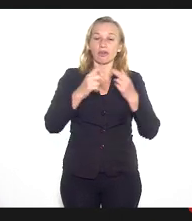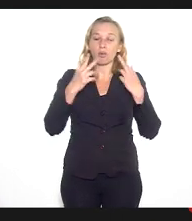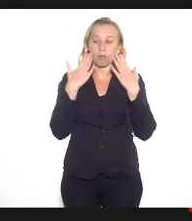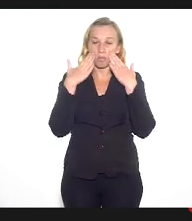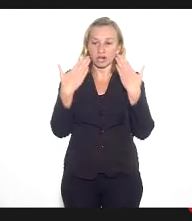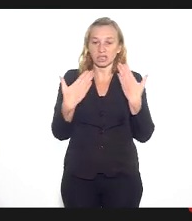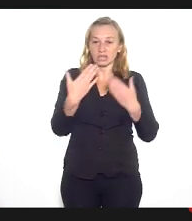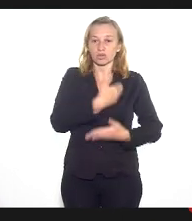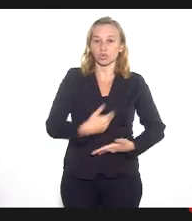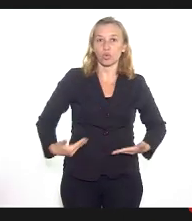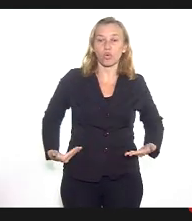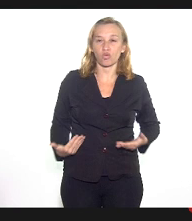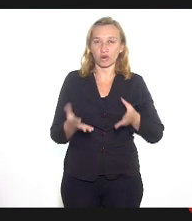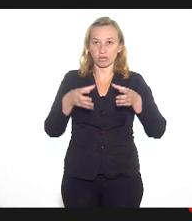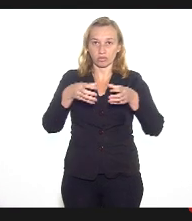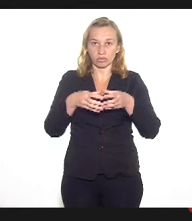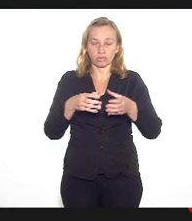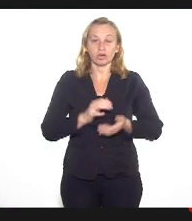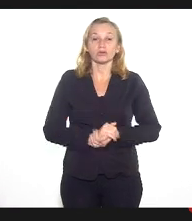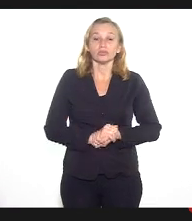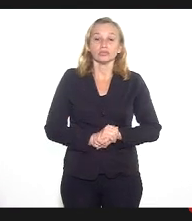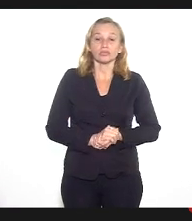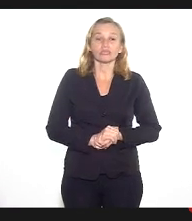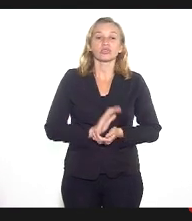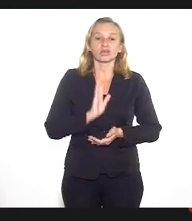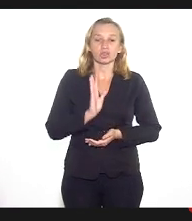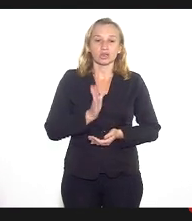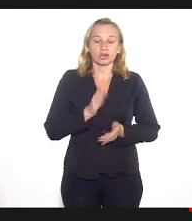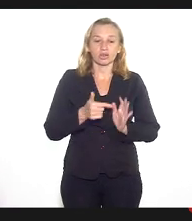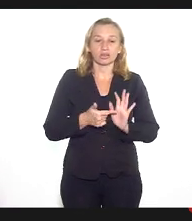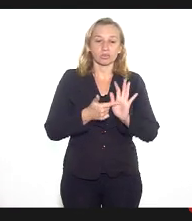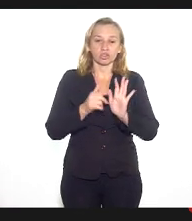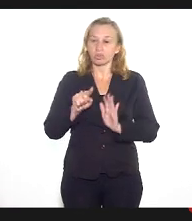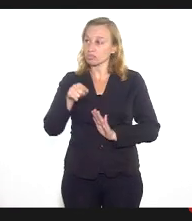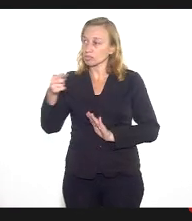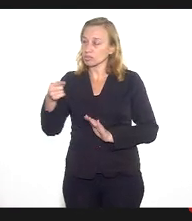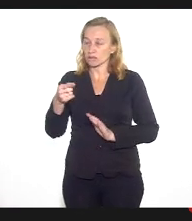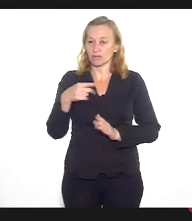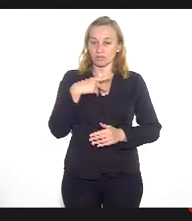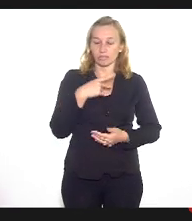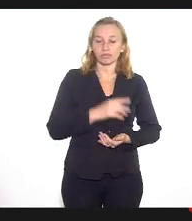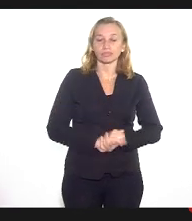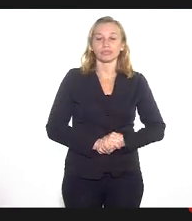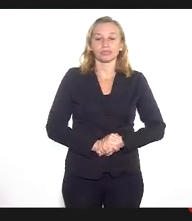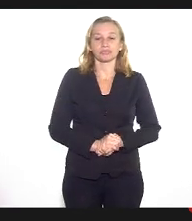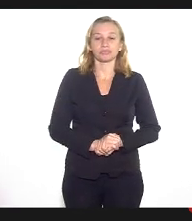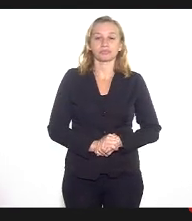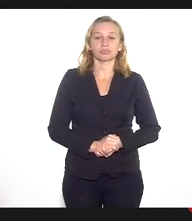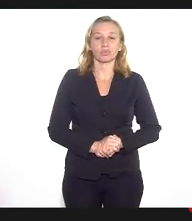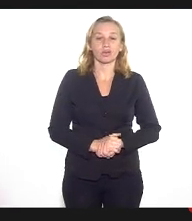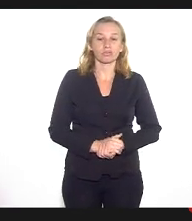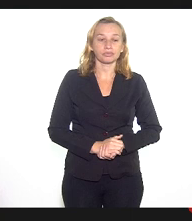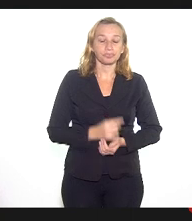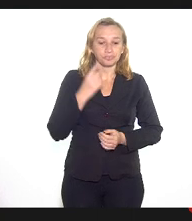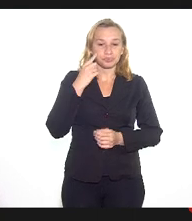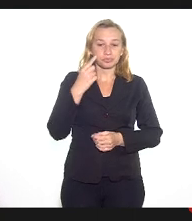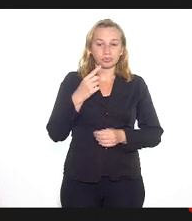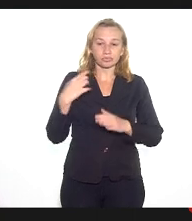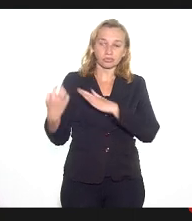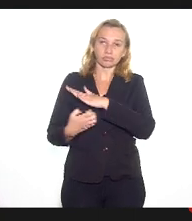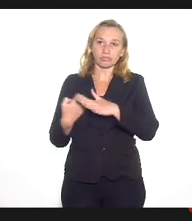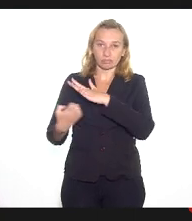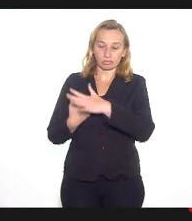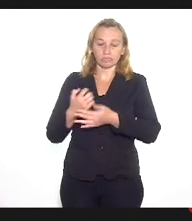do governo. Isso vai vir a ser relevante um pouco mais à frente. Do ponto de vista das